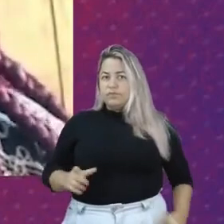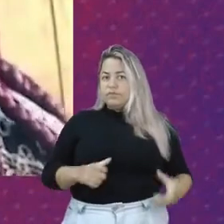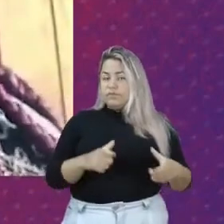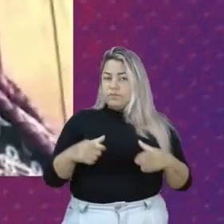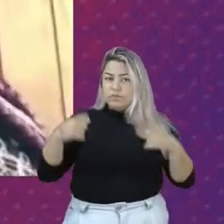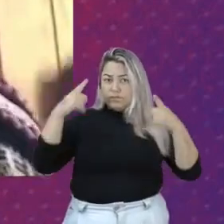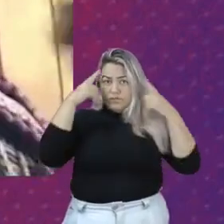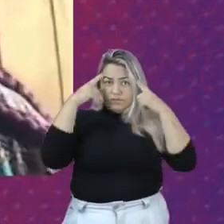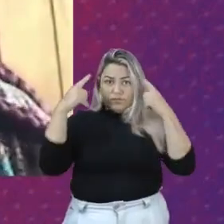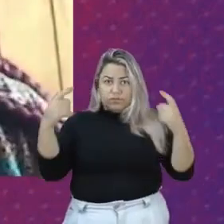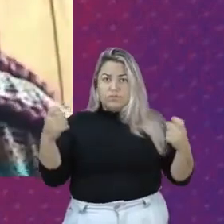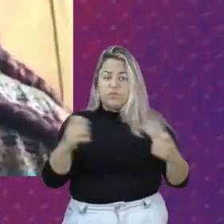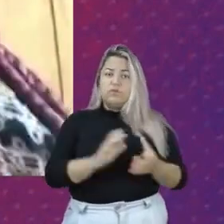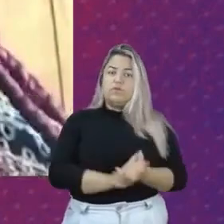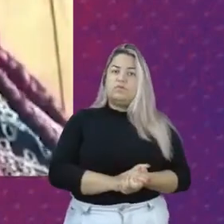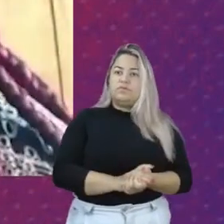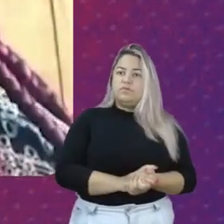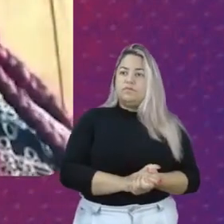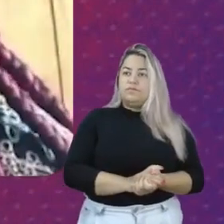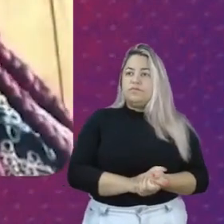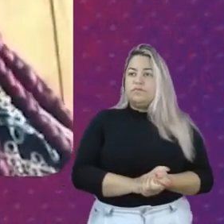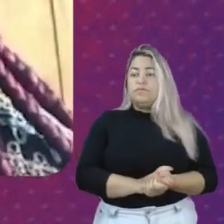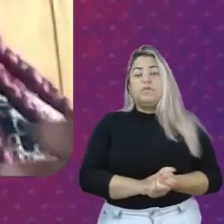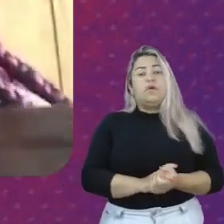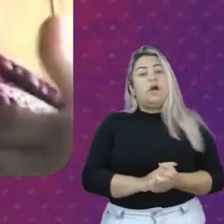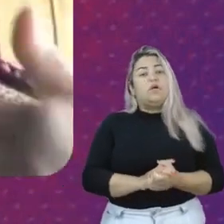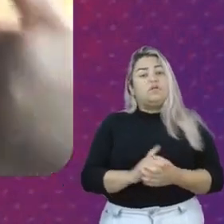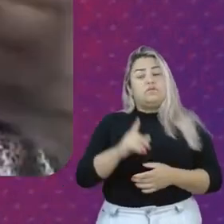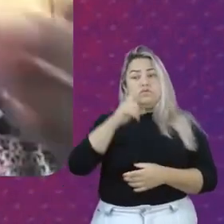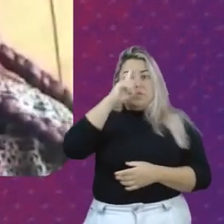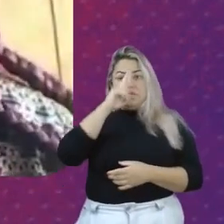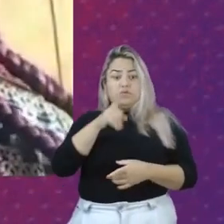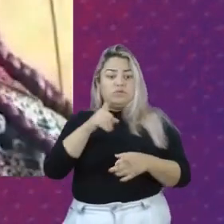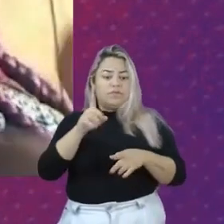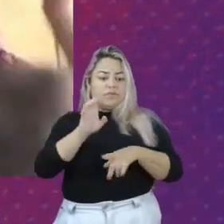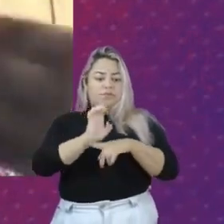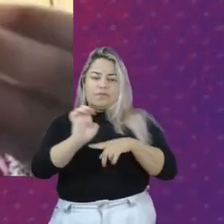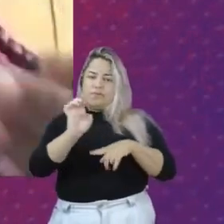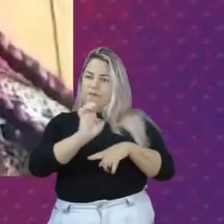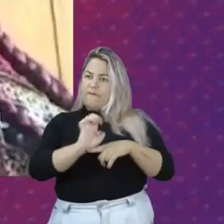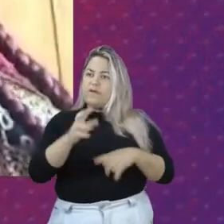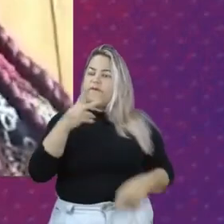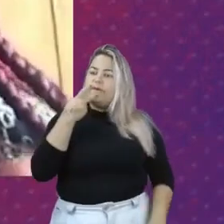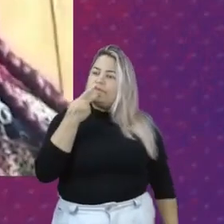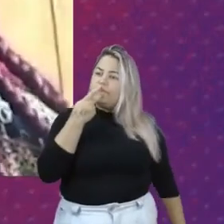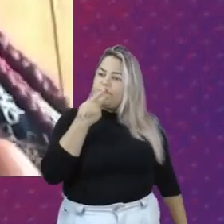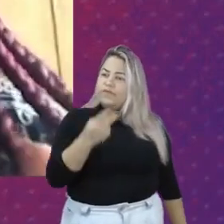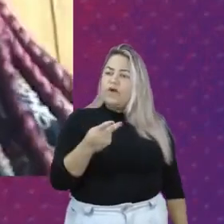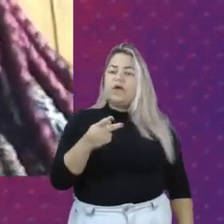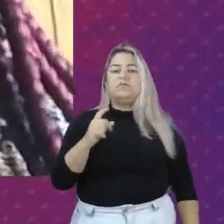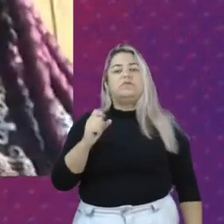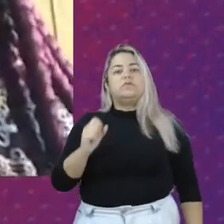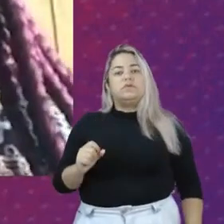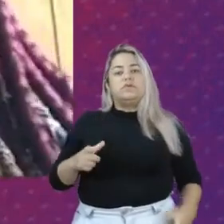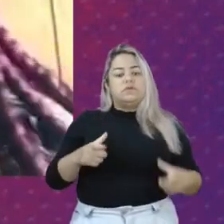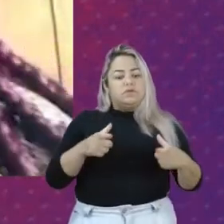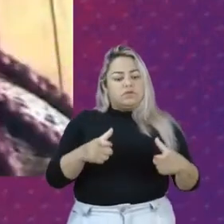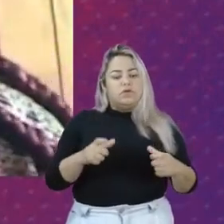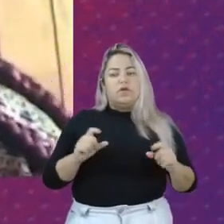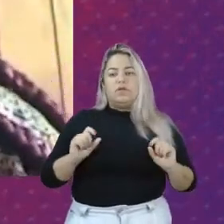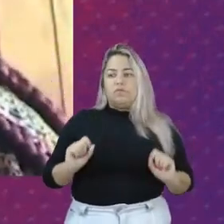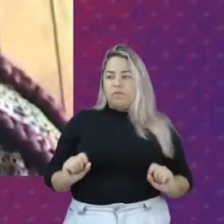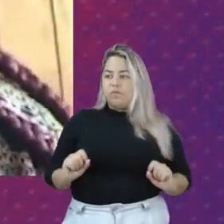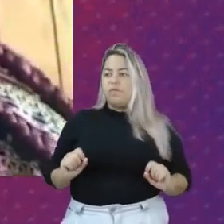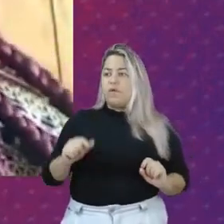violento. Autoridades de Estado que vocalizam, que falam que esse lugar é